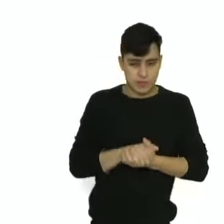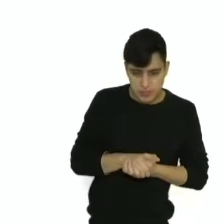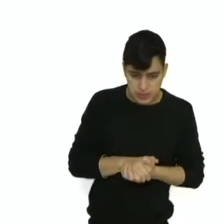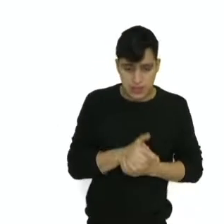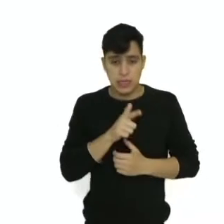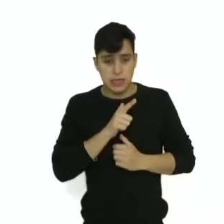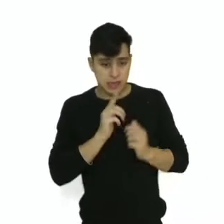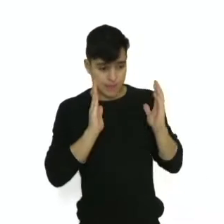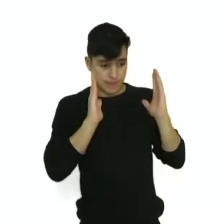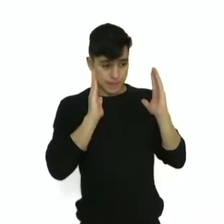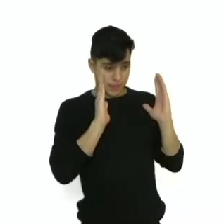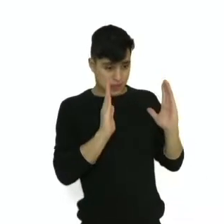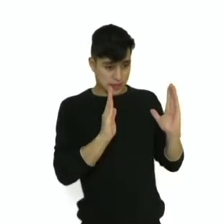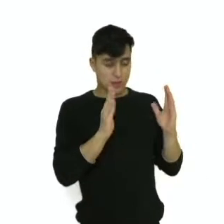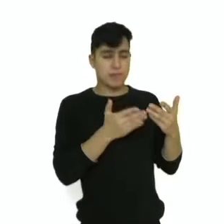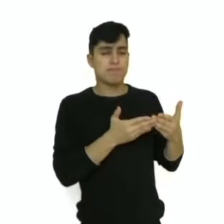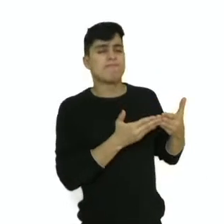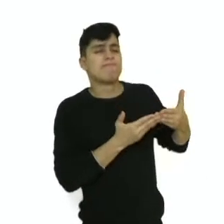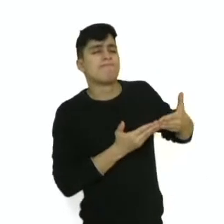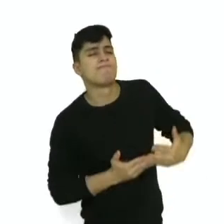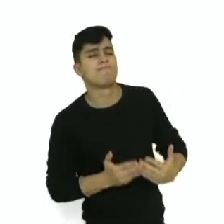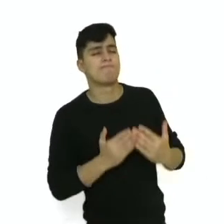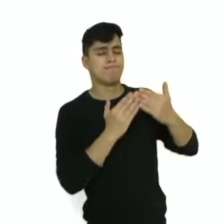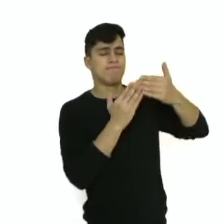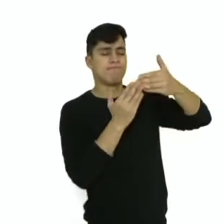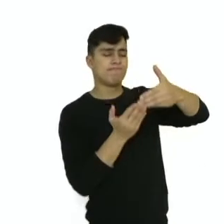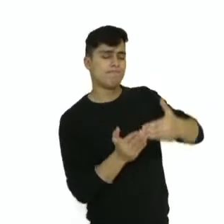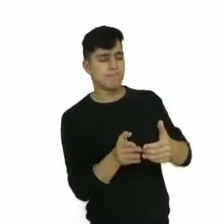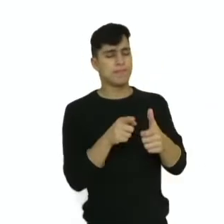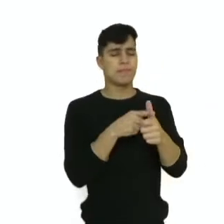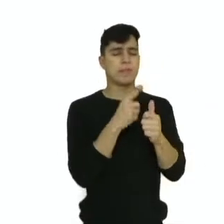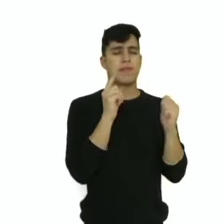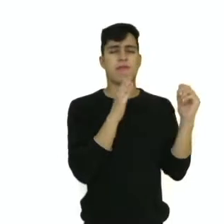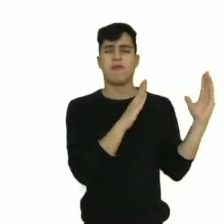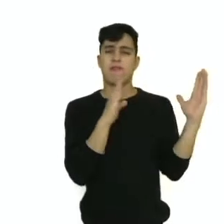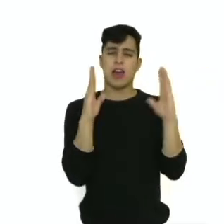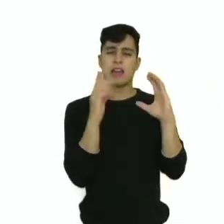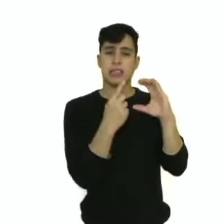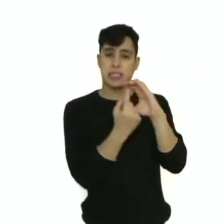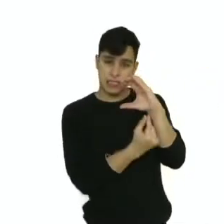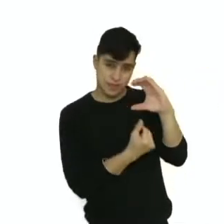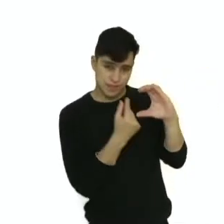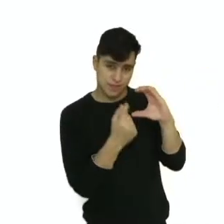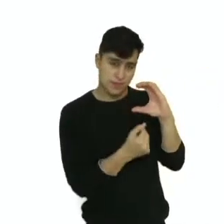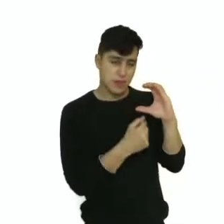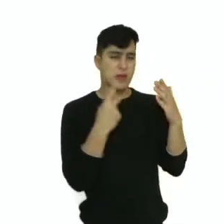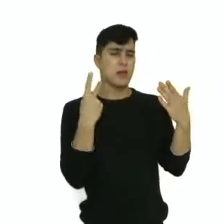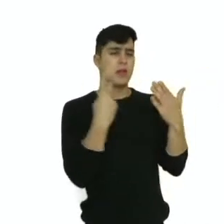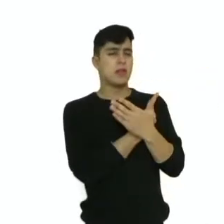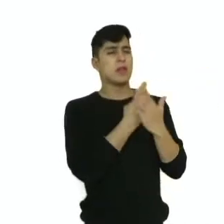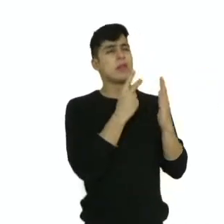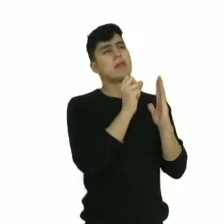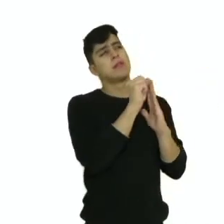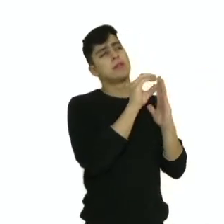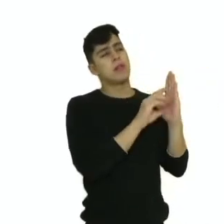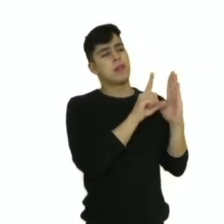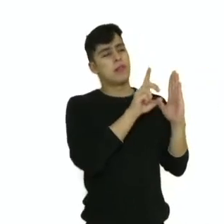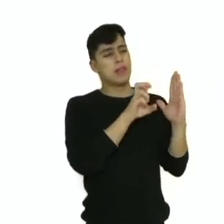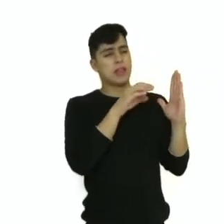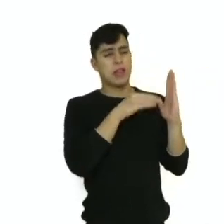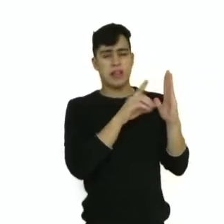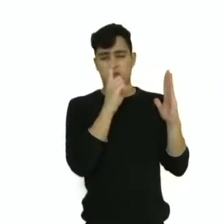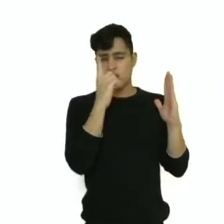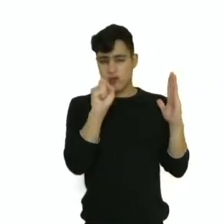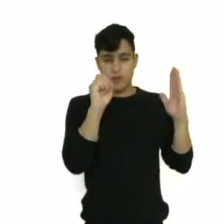durante o período das grandes navegações. Então, a primeira fase nós dizemos que aconteceu do século XV ao século XVIII.